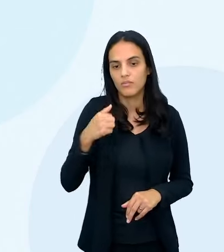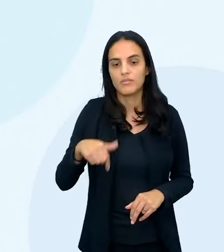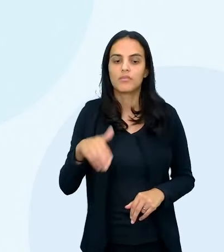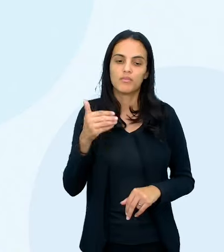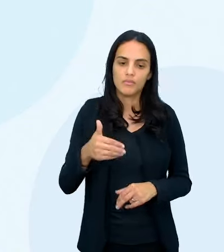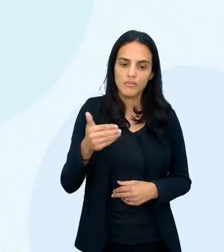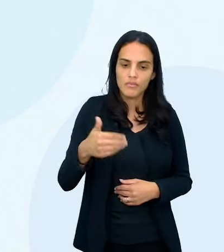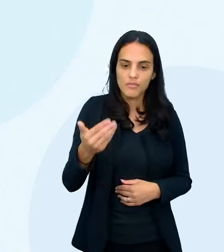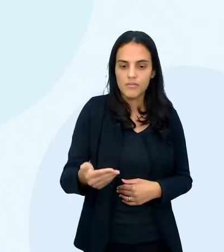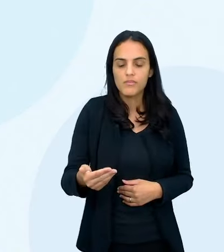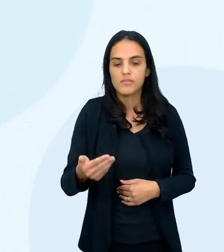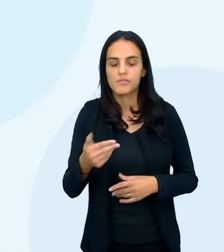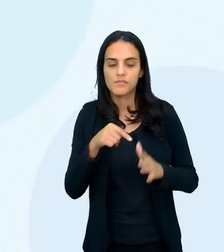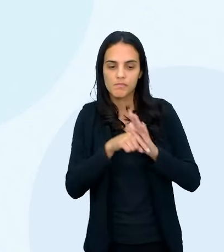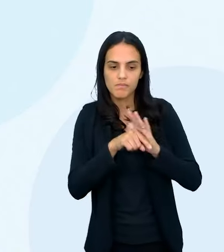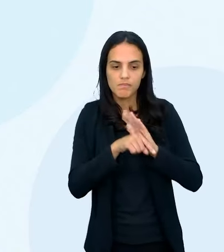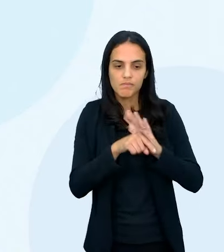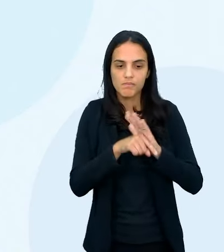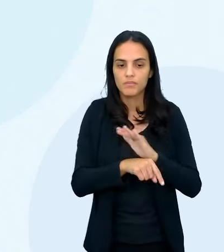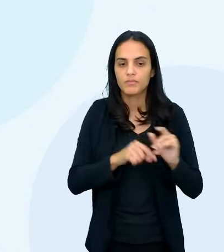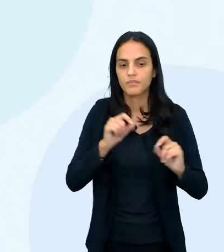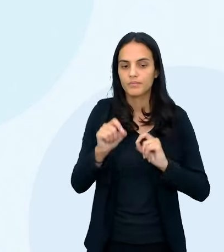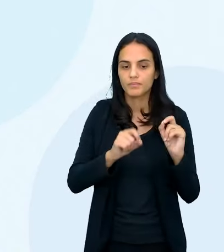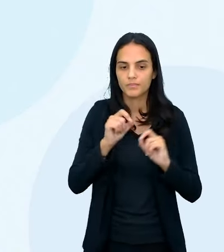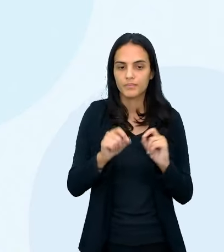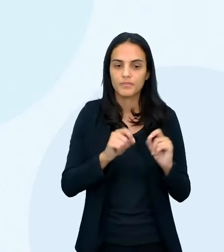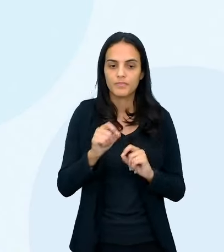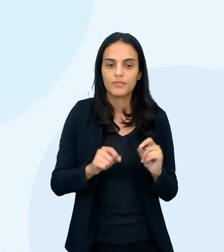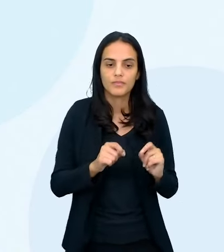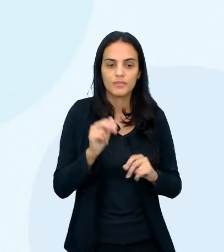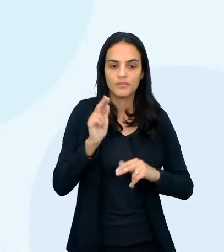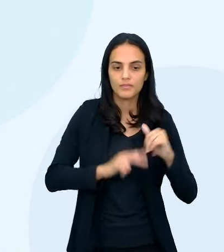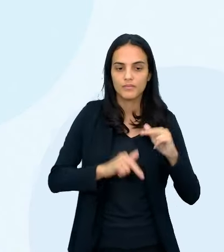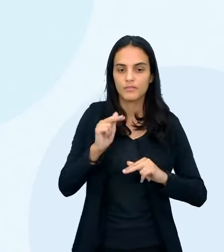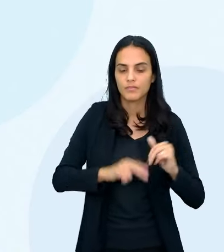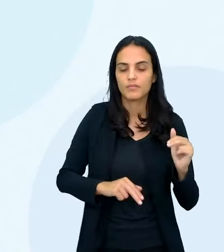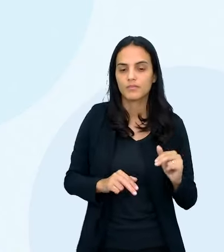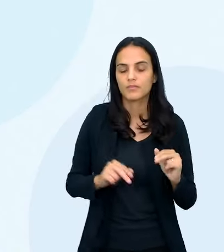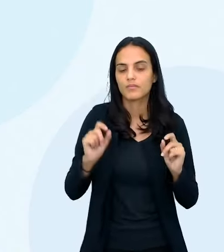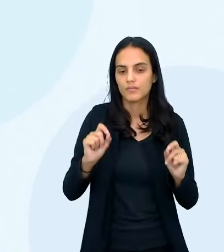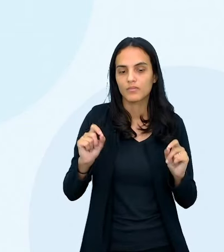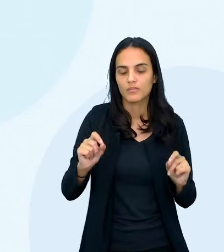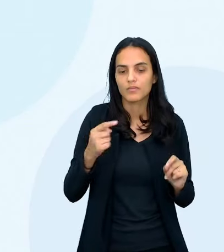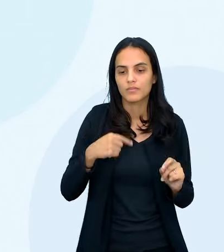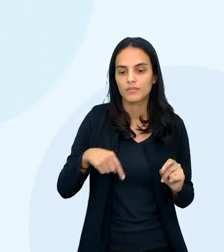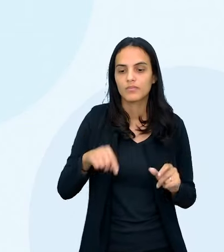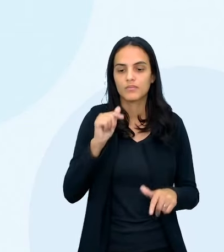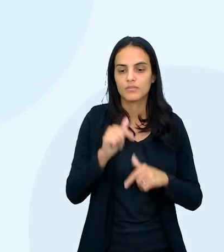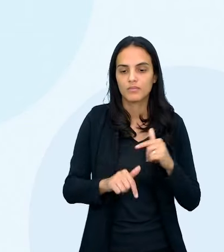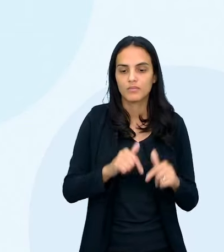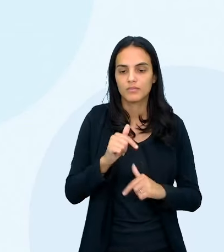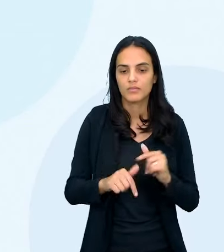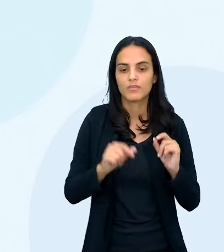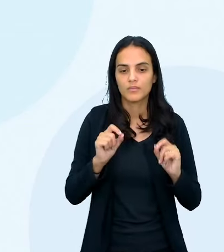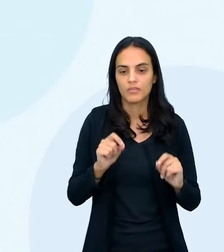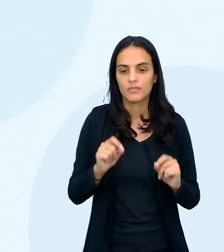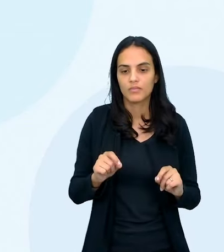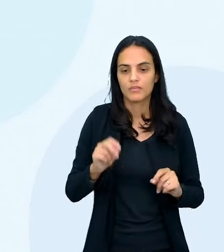vai destrinchar, né, o que né, de materialidade a gente trabalha e o que